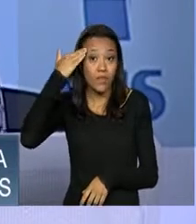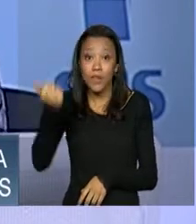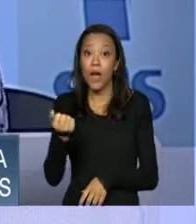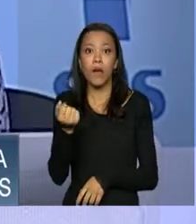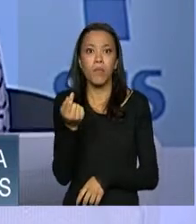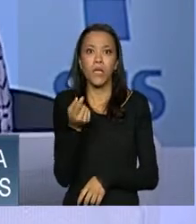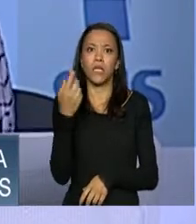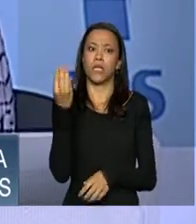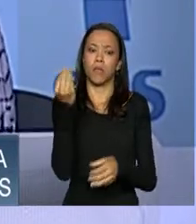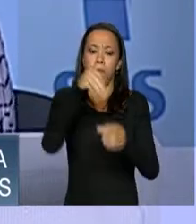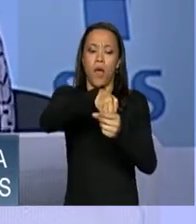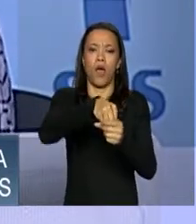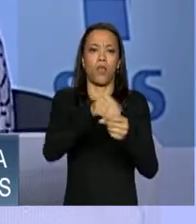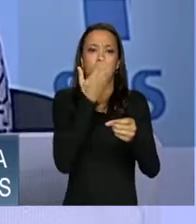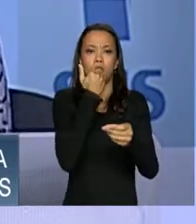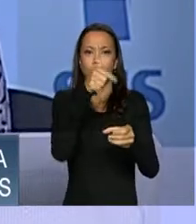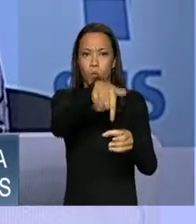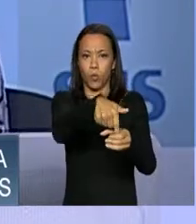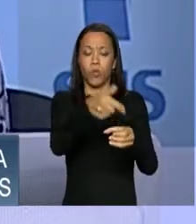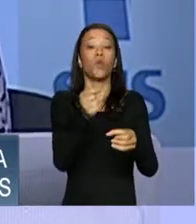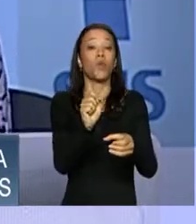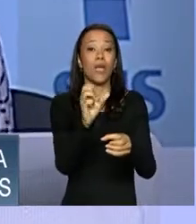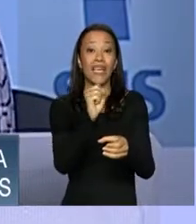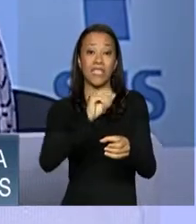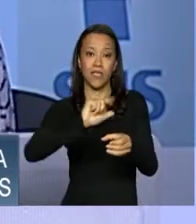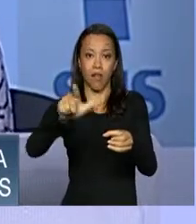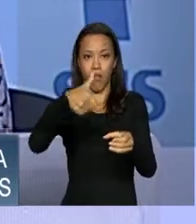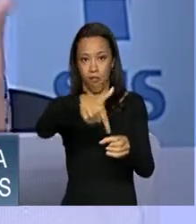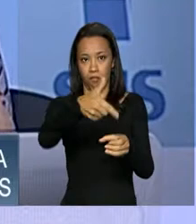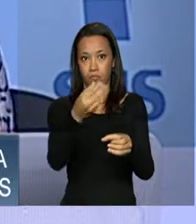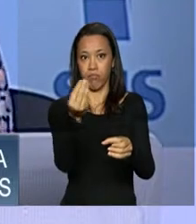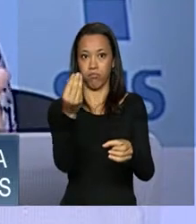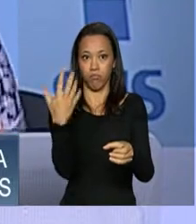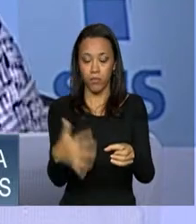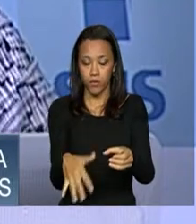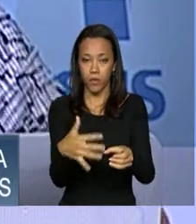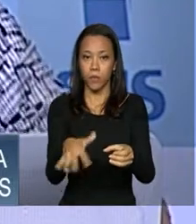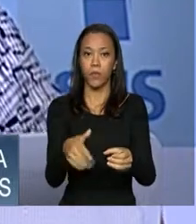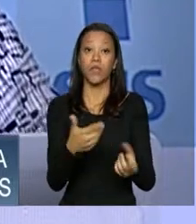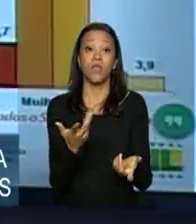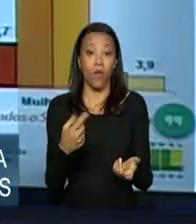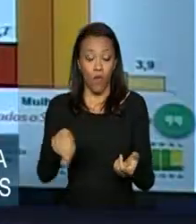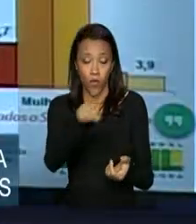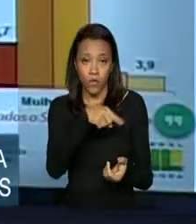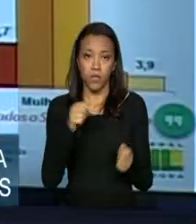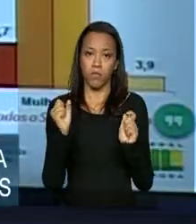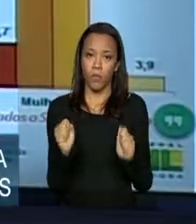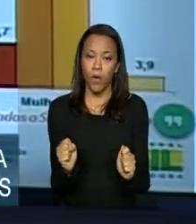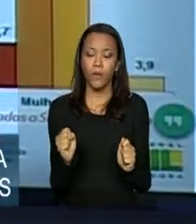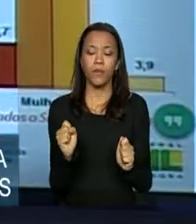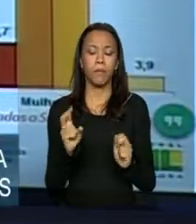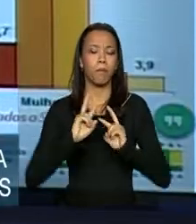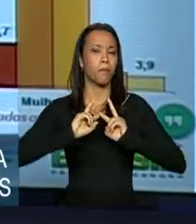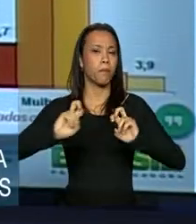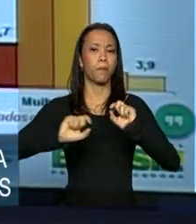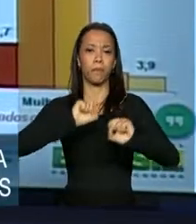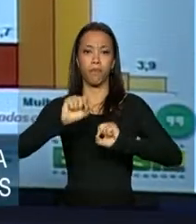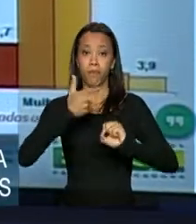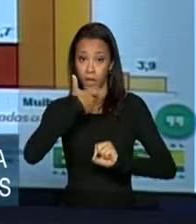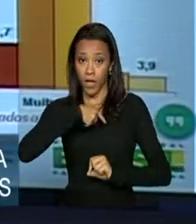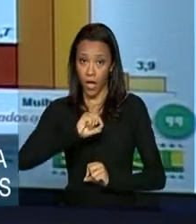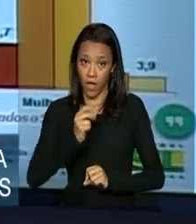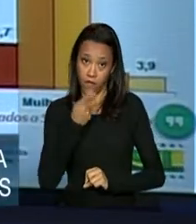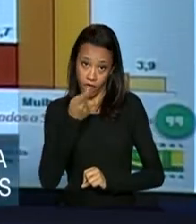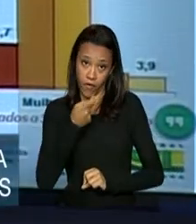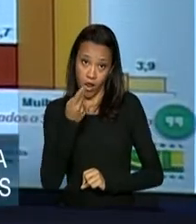alimentos. Mas a nossa percepção desse problema não é completa, né? Vocês podem ver que quem consome, fala